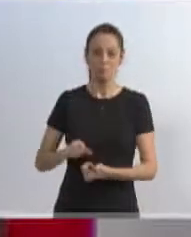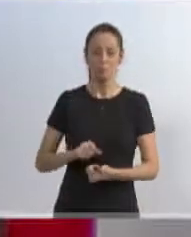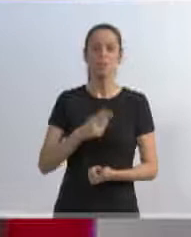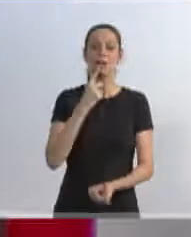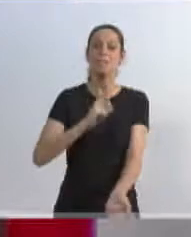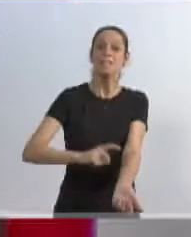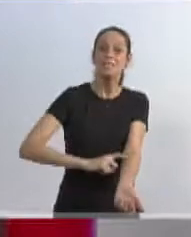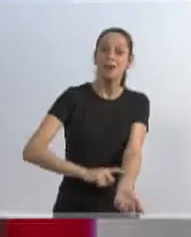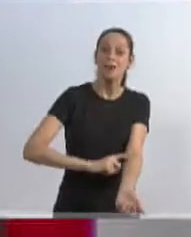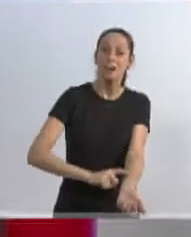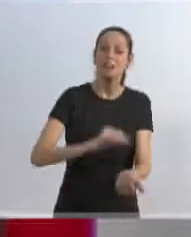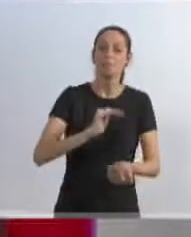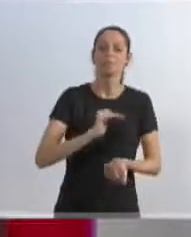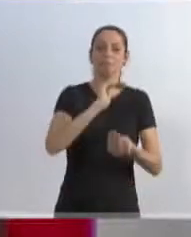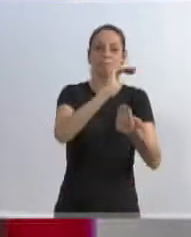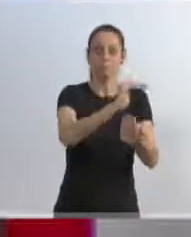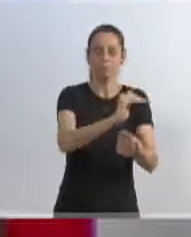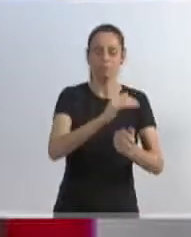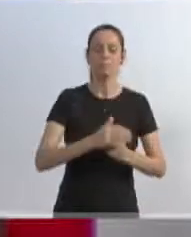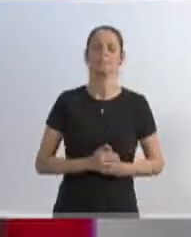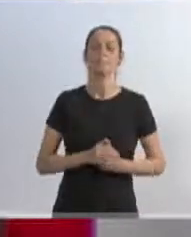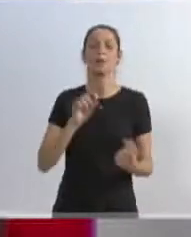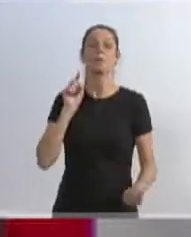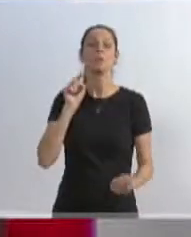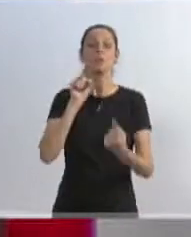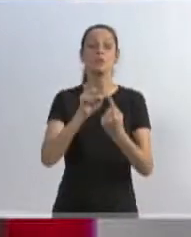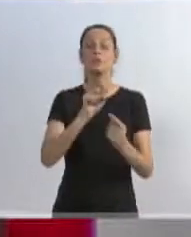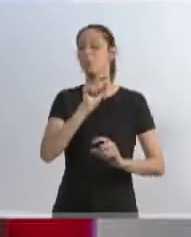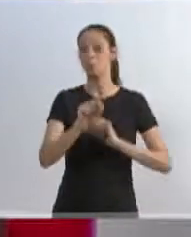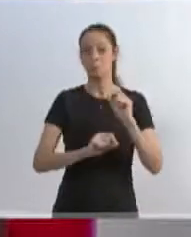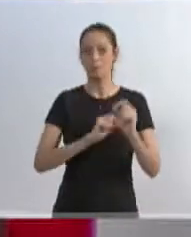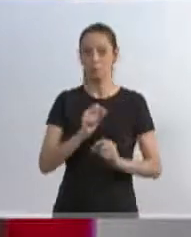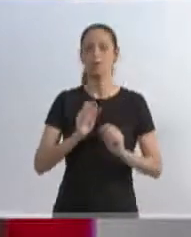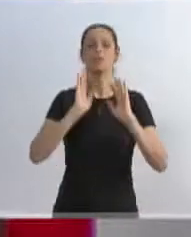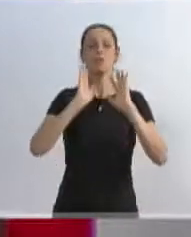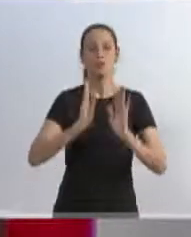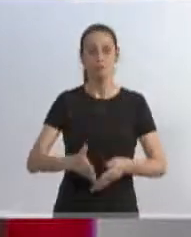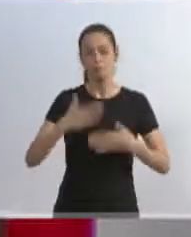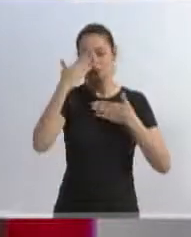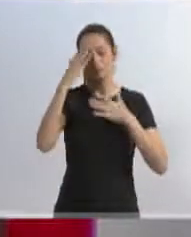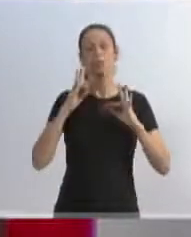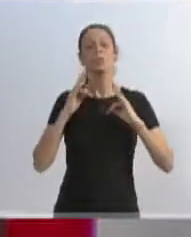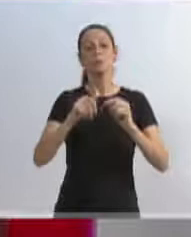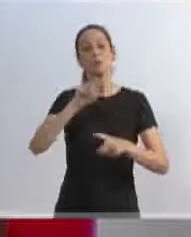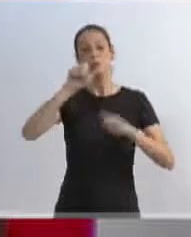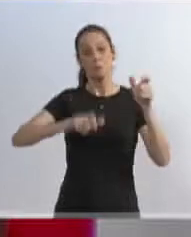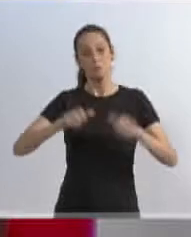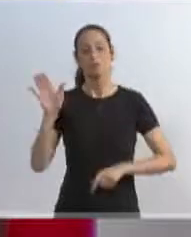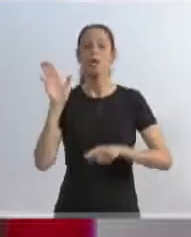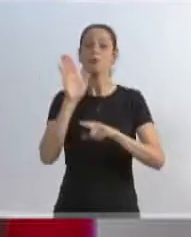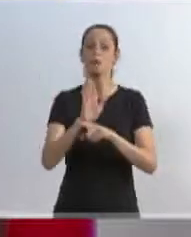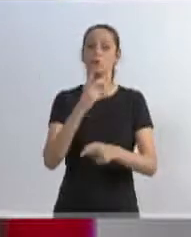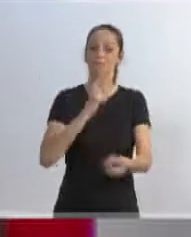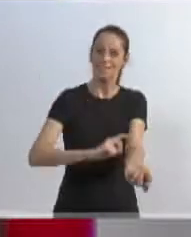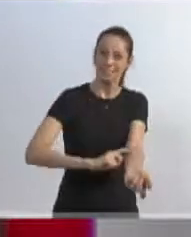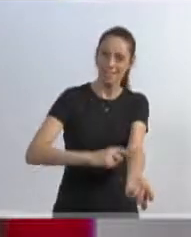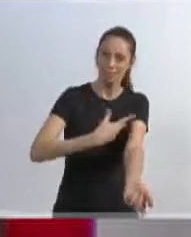sangue. O objetivo é homenagear e agradecer a todos os doadores que ajudam a salvar